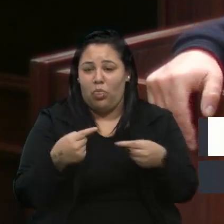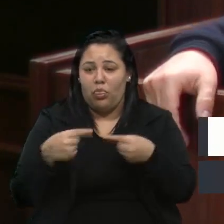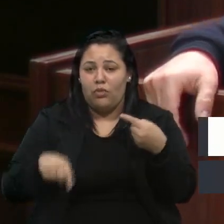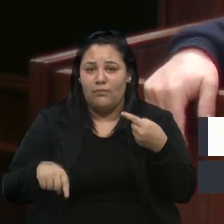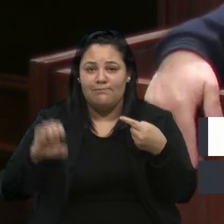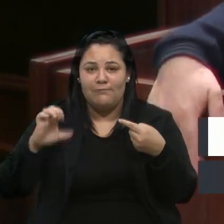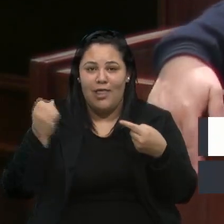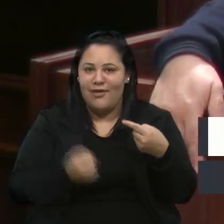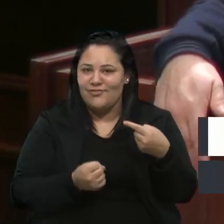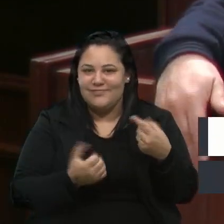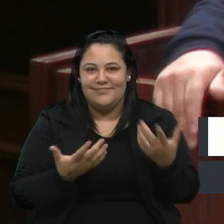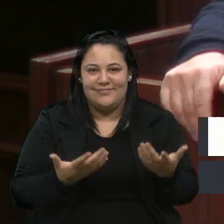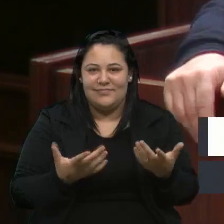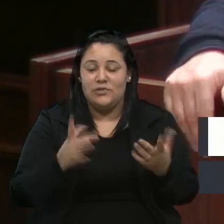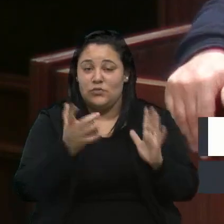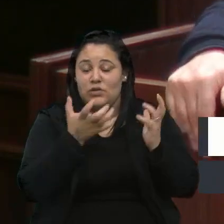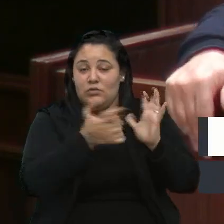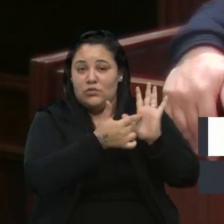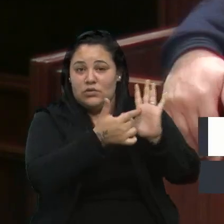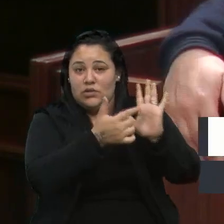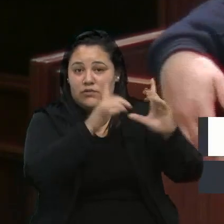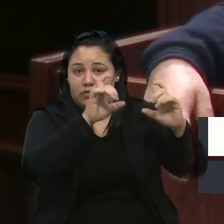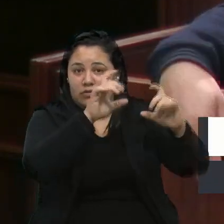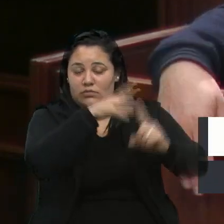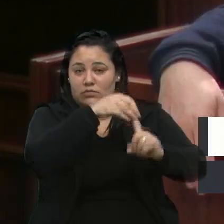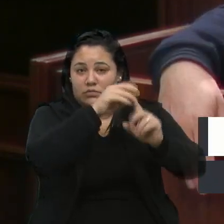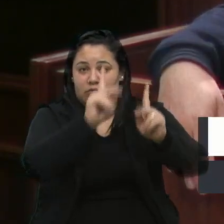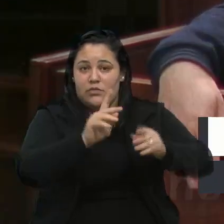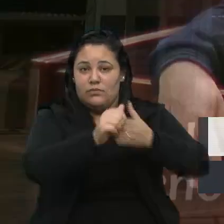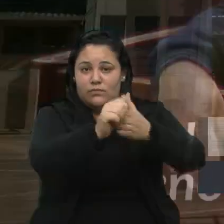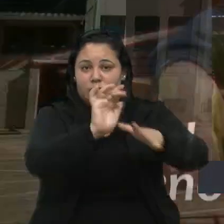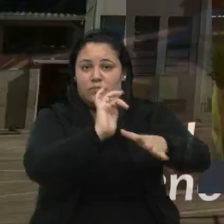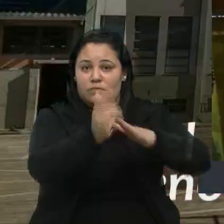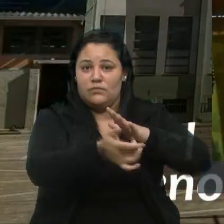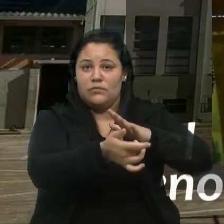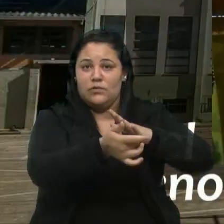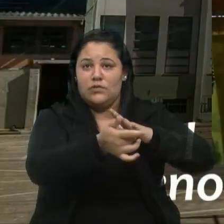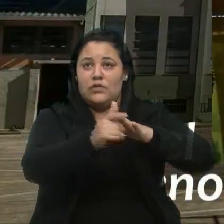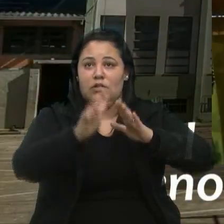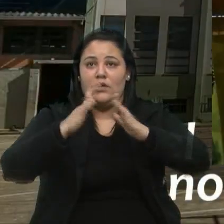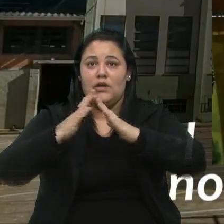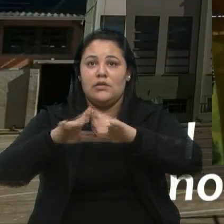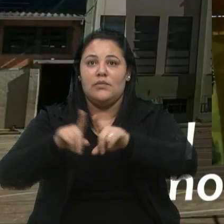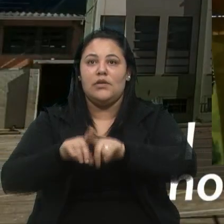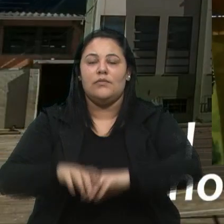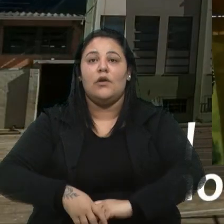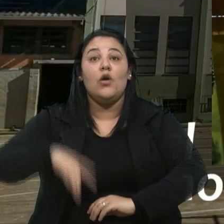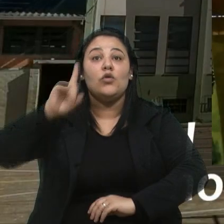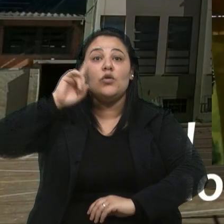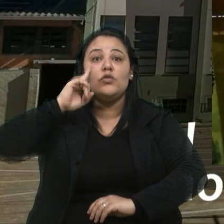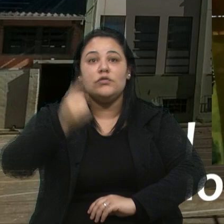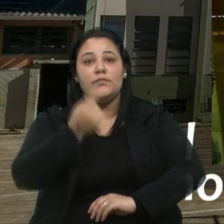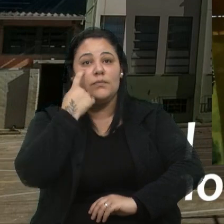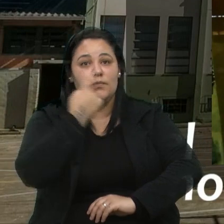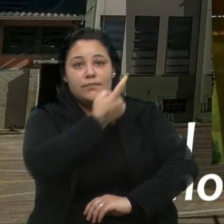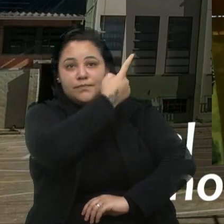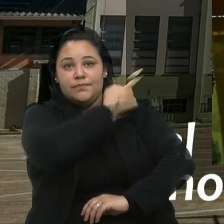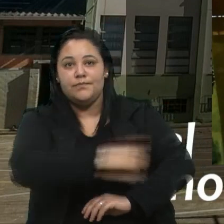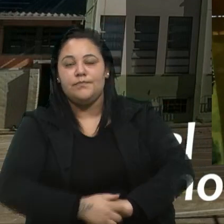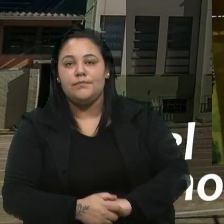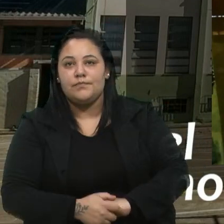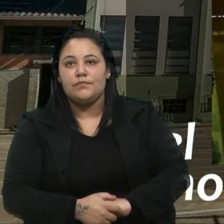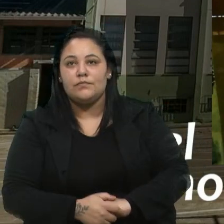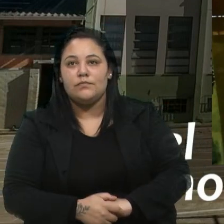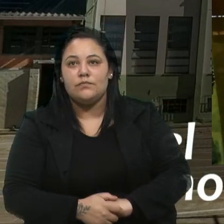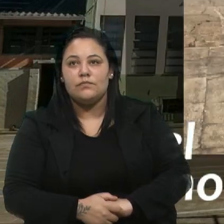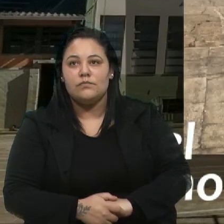E aqui eu quero só mostrar as fotos, principalmente o pessoal que está em casa. Aqui é diariamente, todos os dias, quando chove, o ginásio da